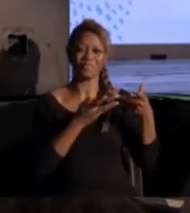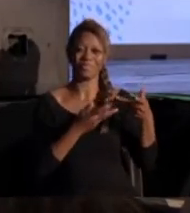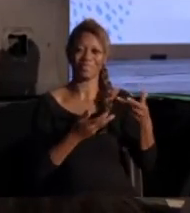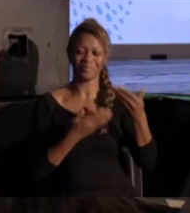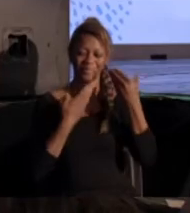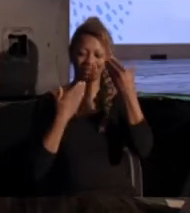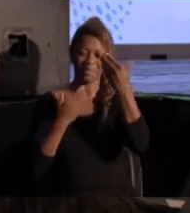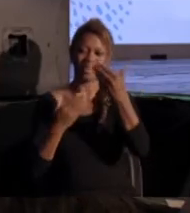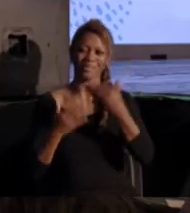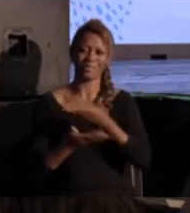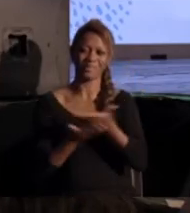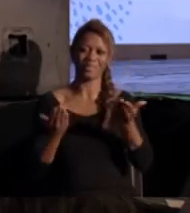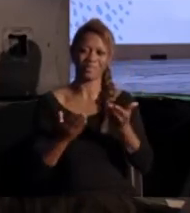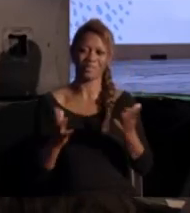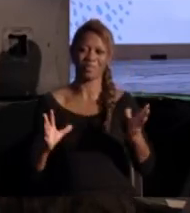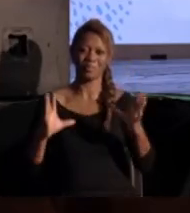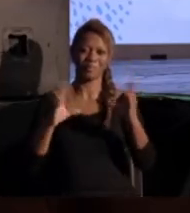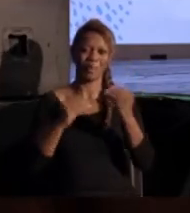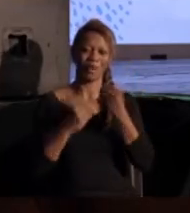Muito obrigado a todos, boa noite.